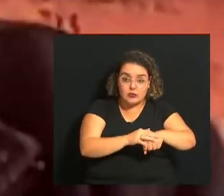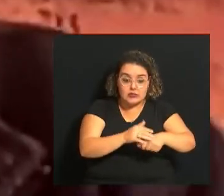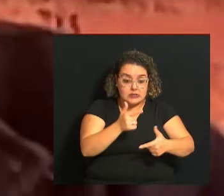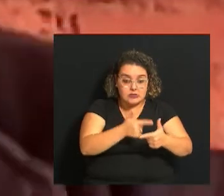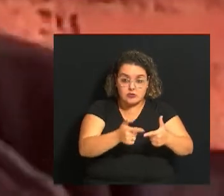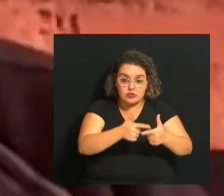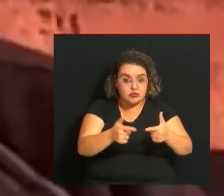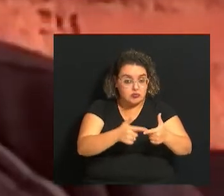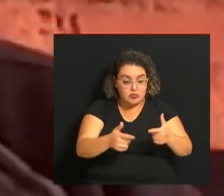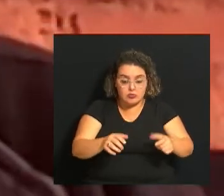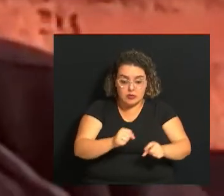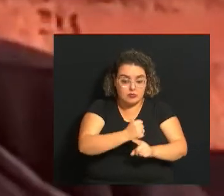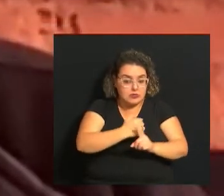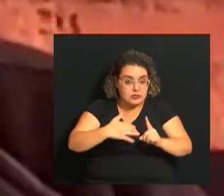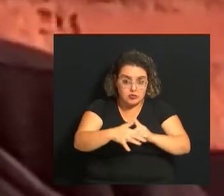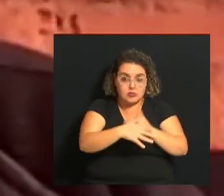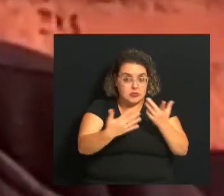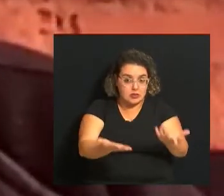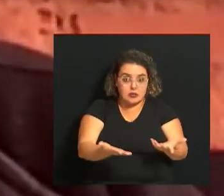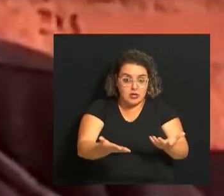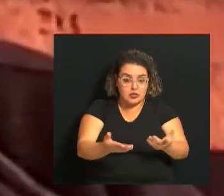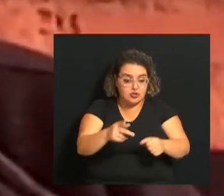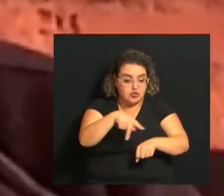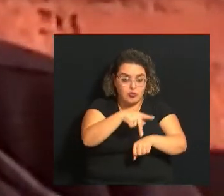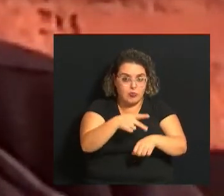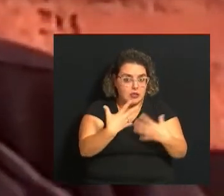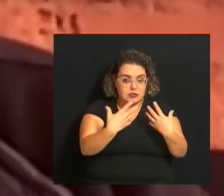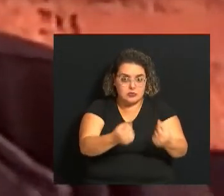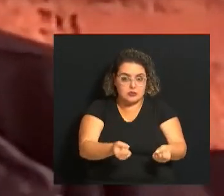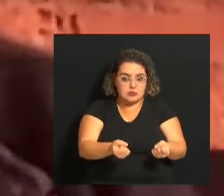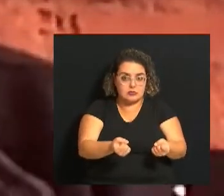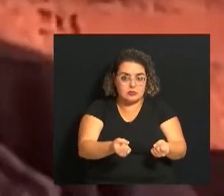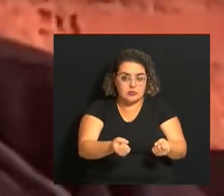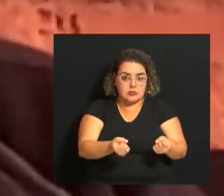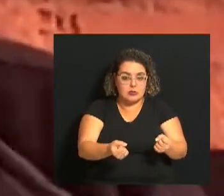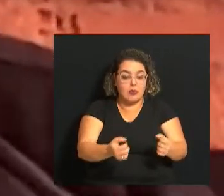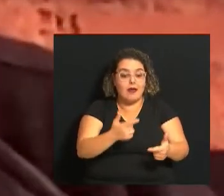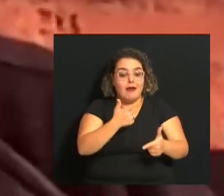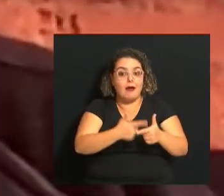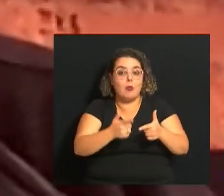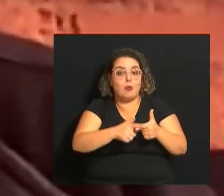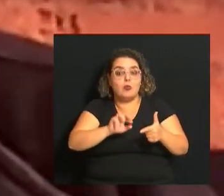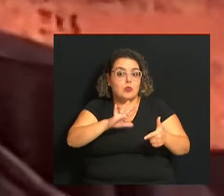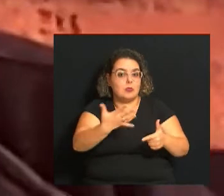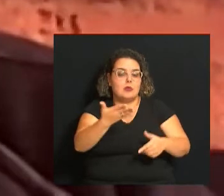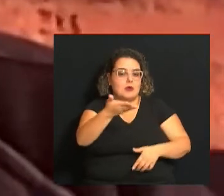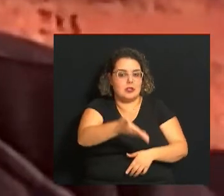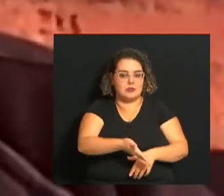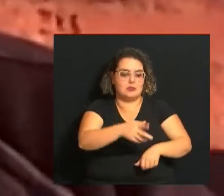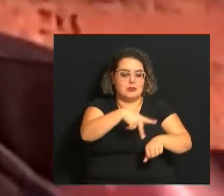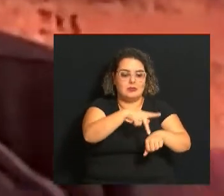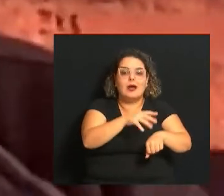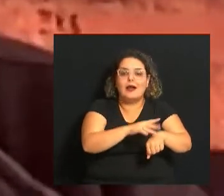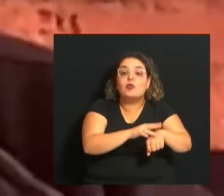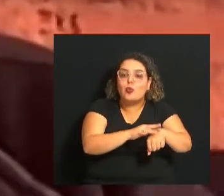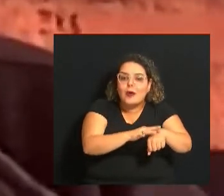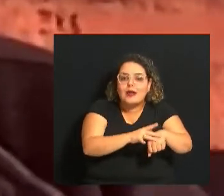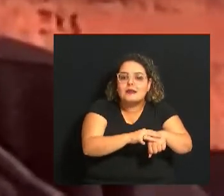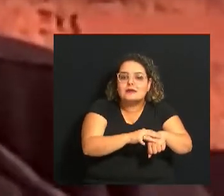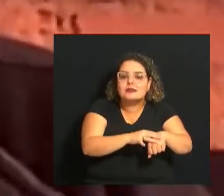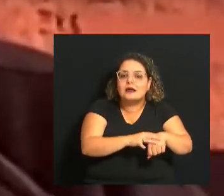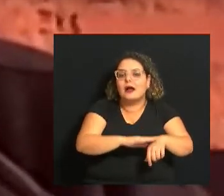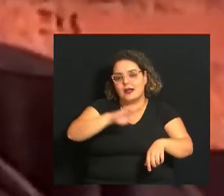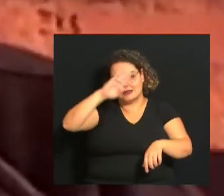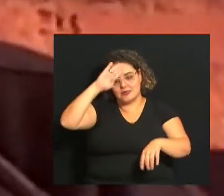vai piorar com a aproximação das eleições. Mas isso não resolve nada. A gente precisa fazer com que os partidos,